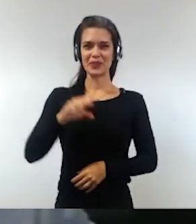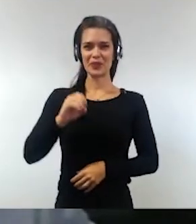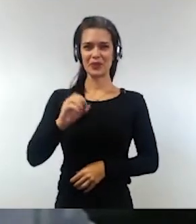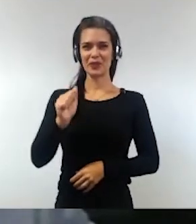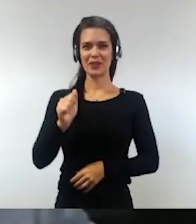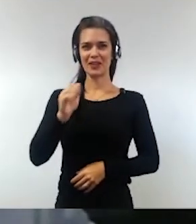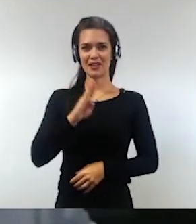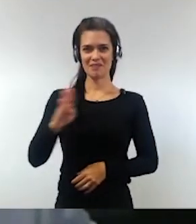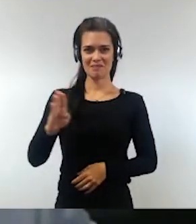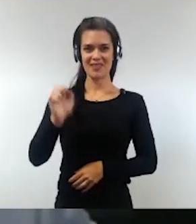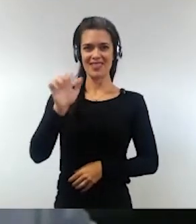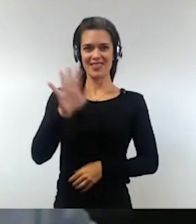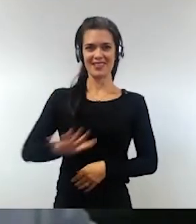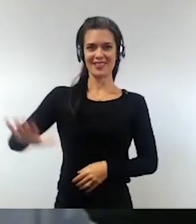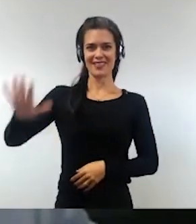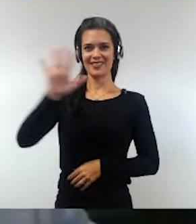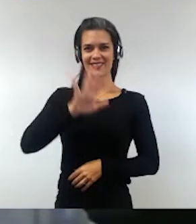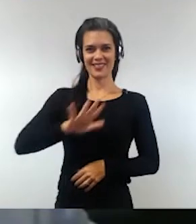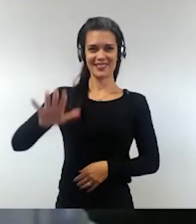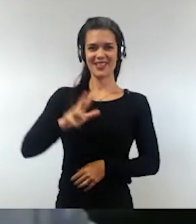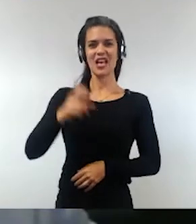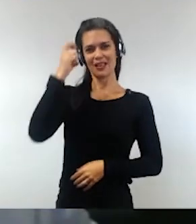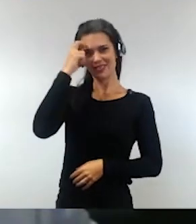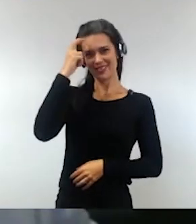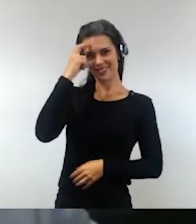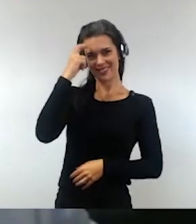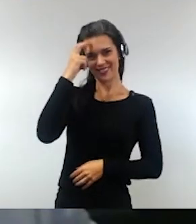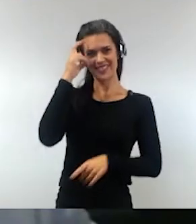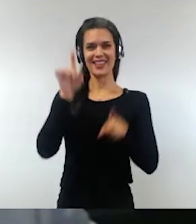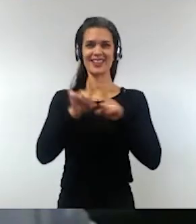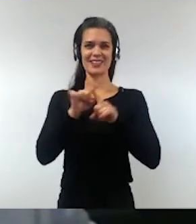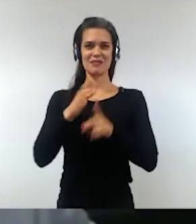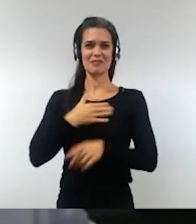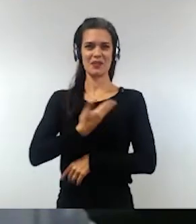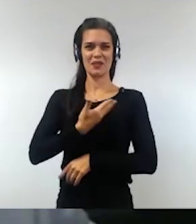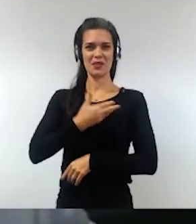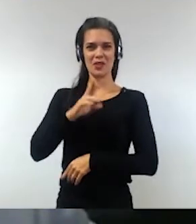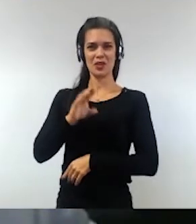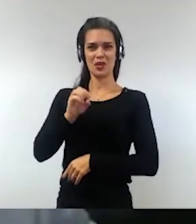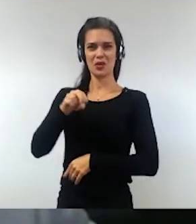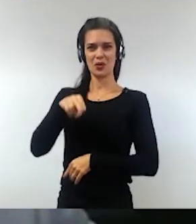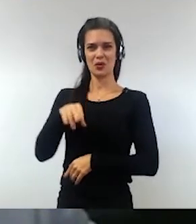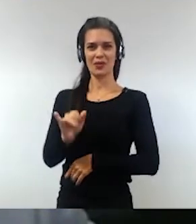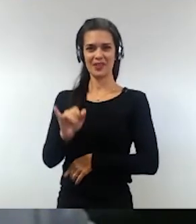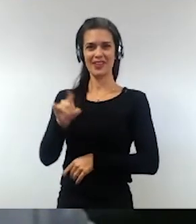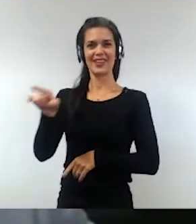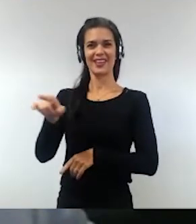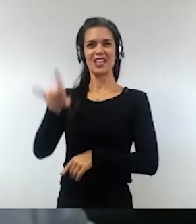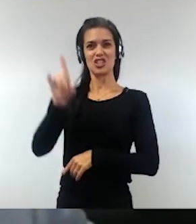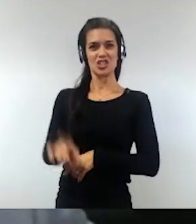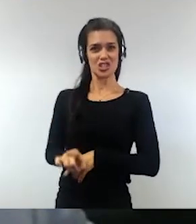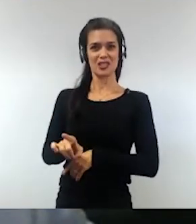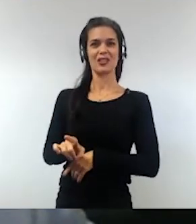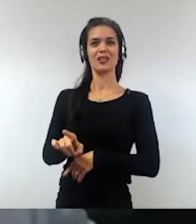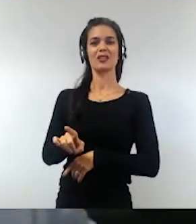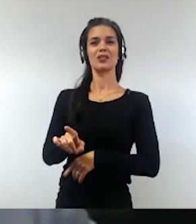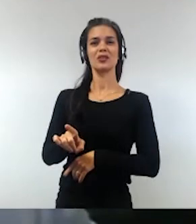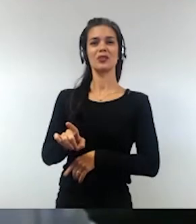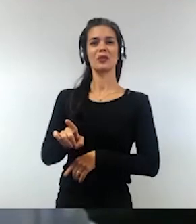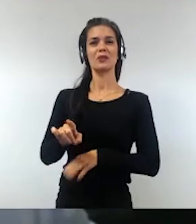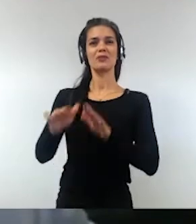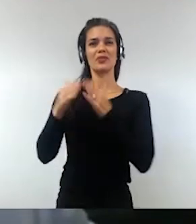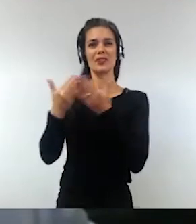OAB Nacional, o doutor Felipe Santa Cruz, também ao meu amigo Rony Prios Duarte, que é o diretor nacional da Escola